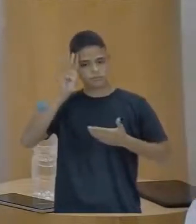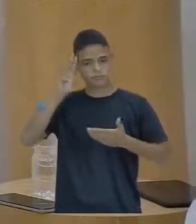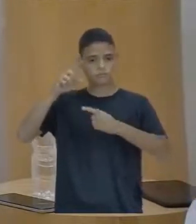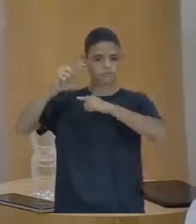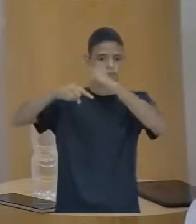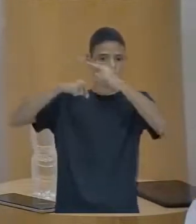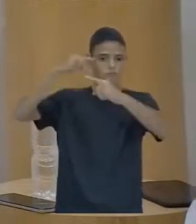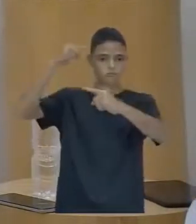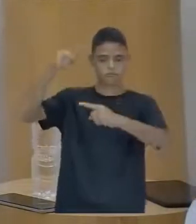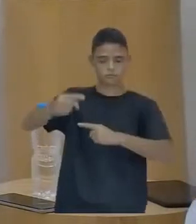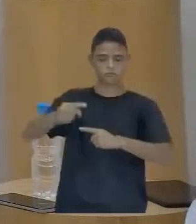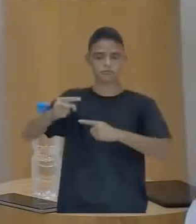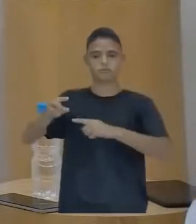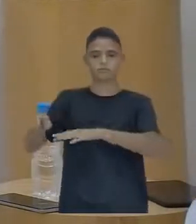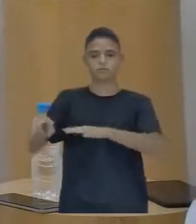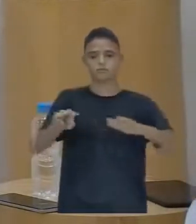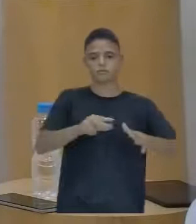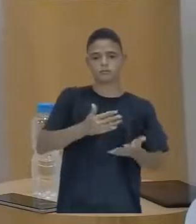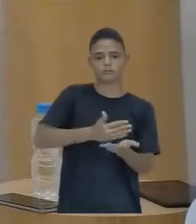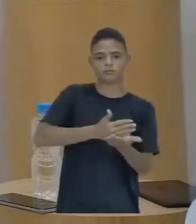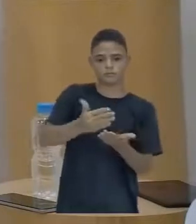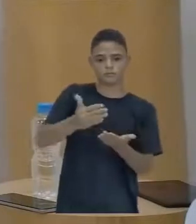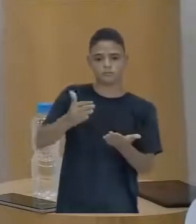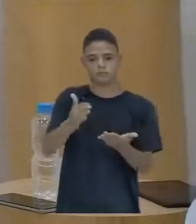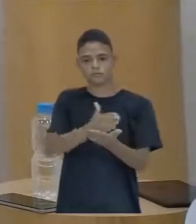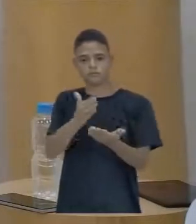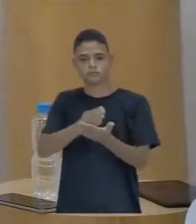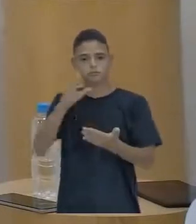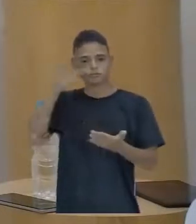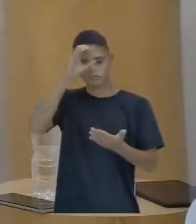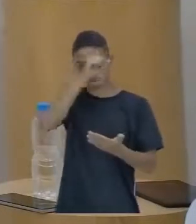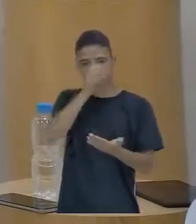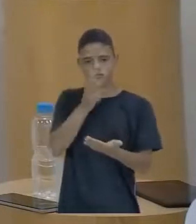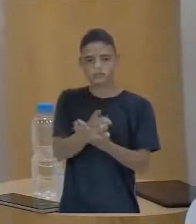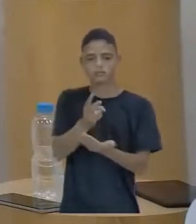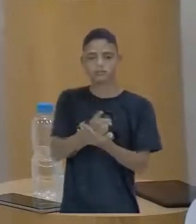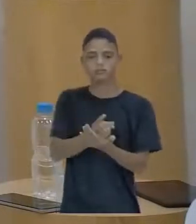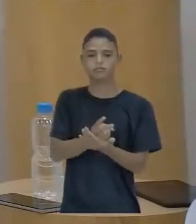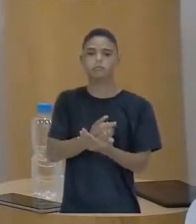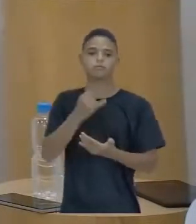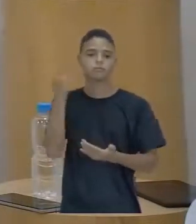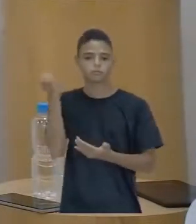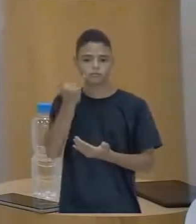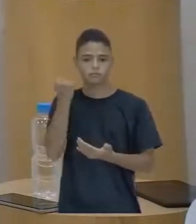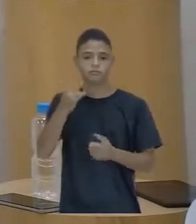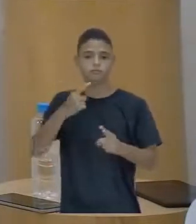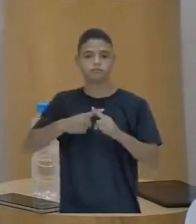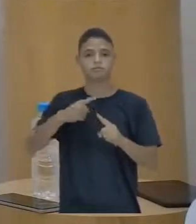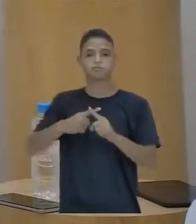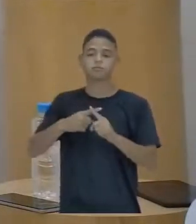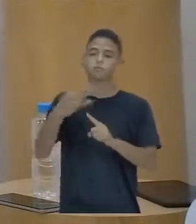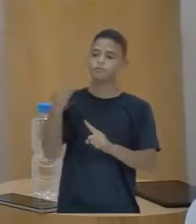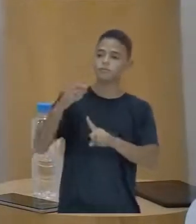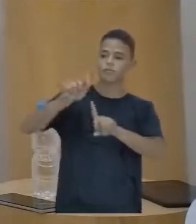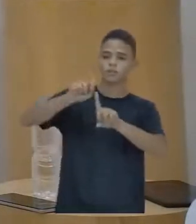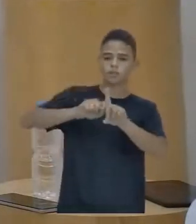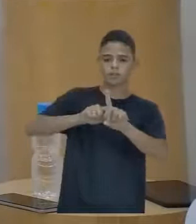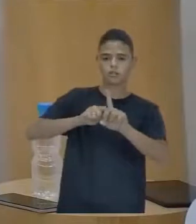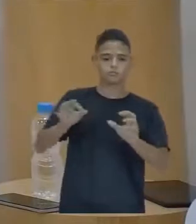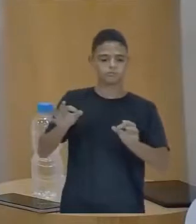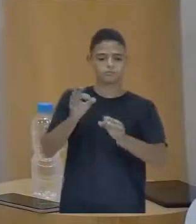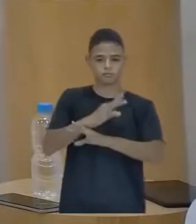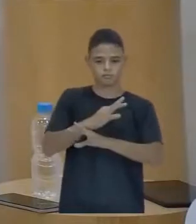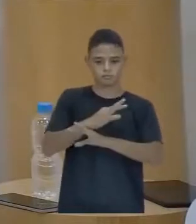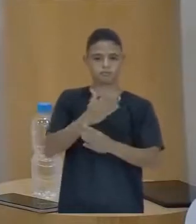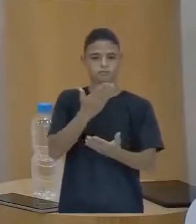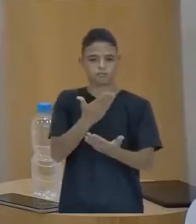Sempre. Mas hoje vamos retomar alguns assuntos e falar de um assunto muito importante, porque daqui a 4 meses, bom, termina a escola para vocês,